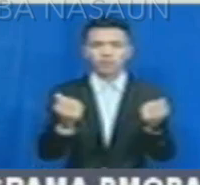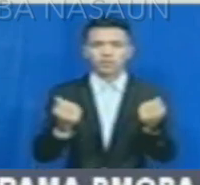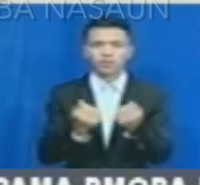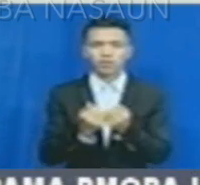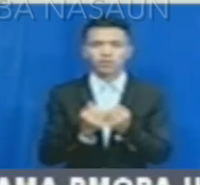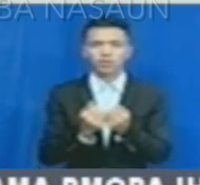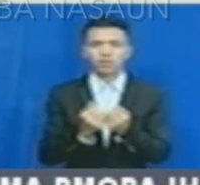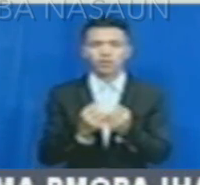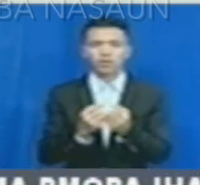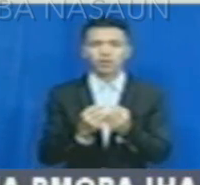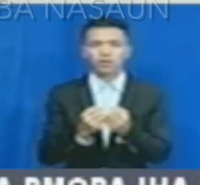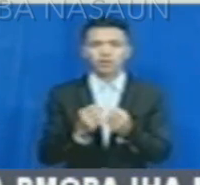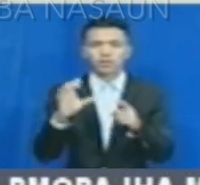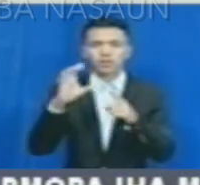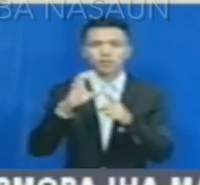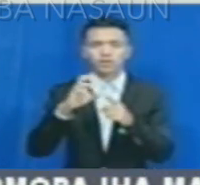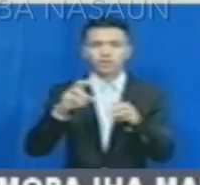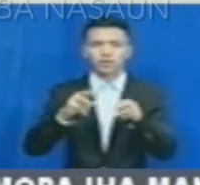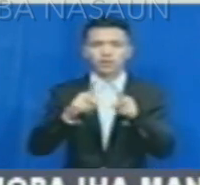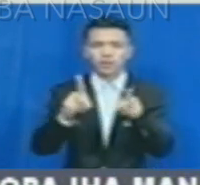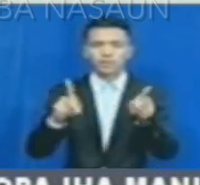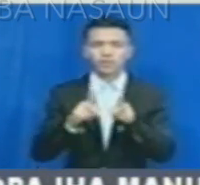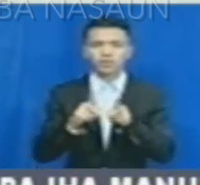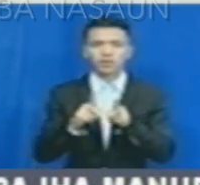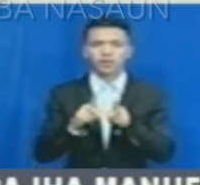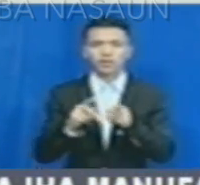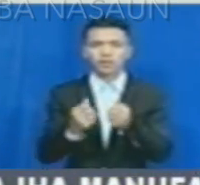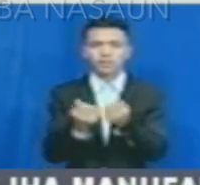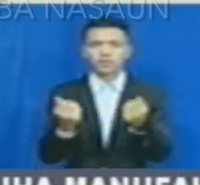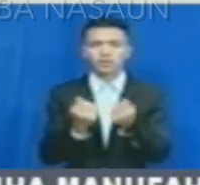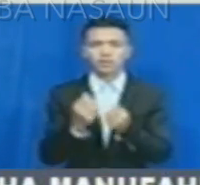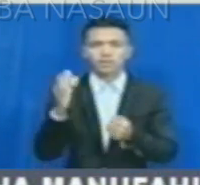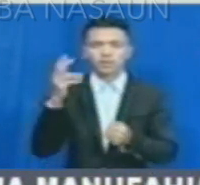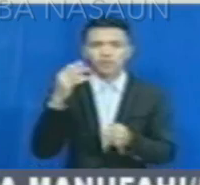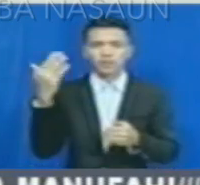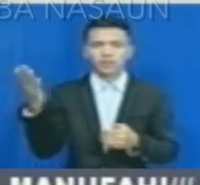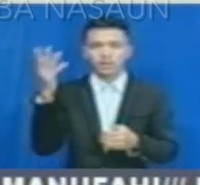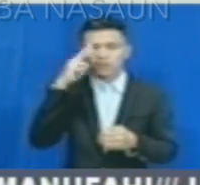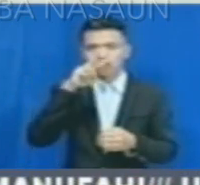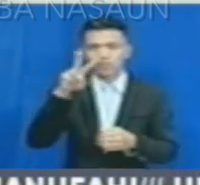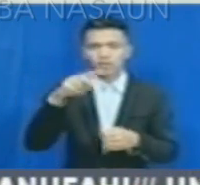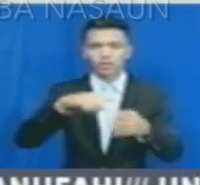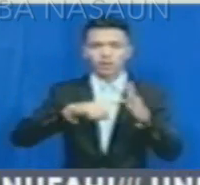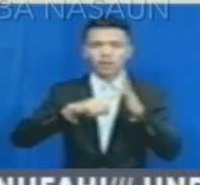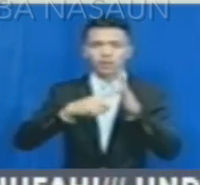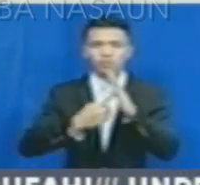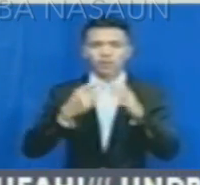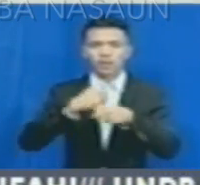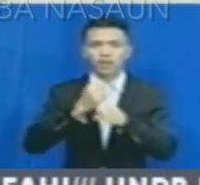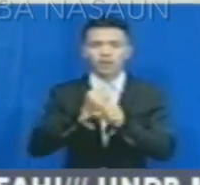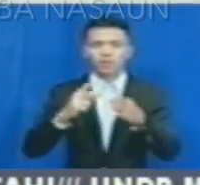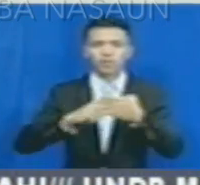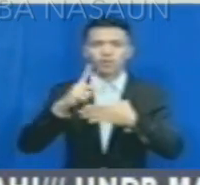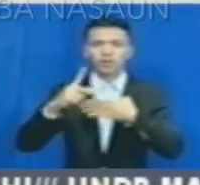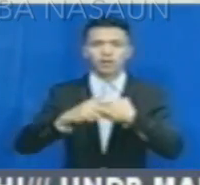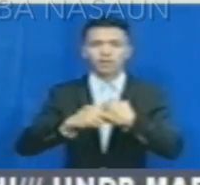CFI secção e a posto administrativa, e a socialização também para a Tuhalu, a Hala Programa,